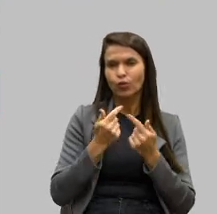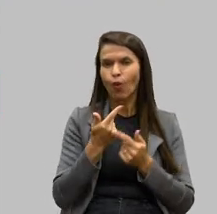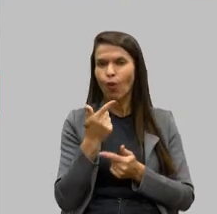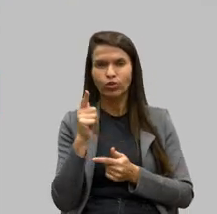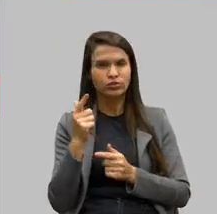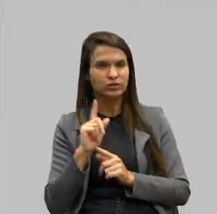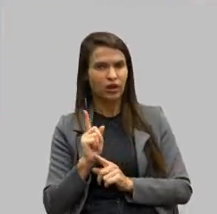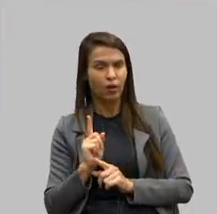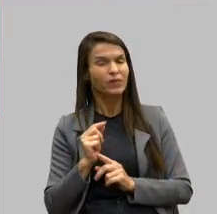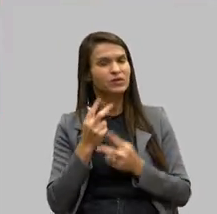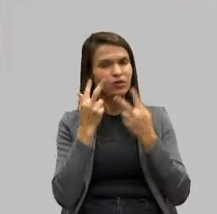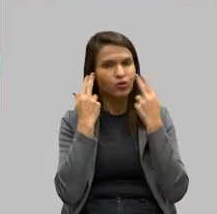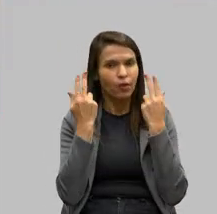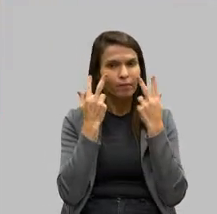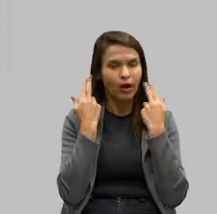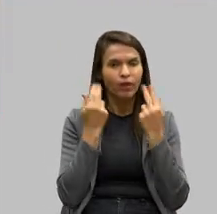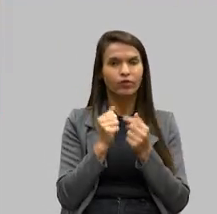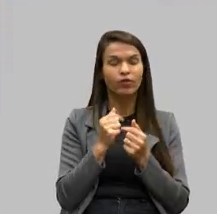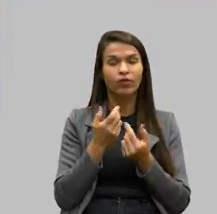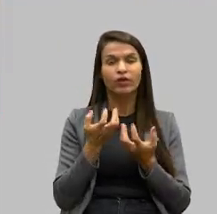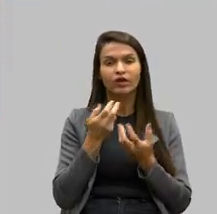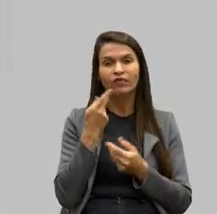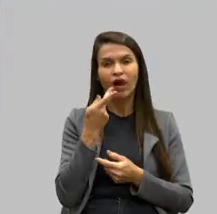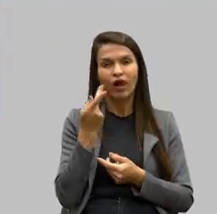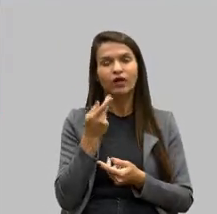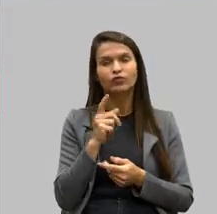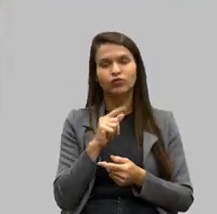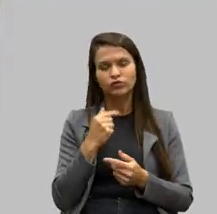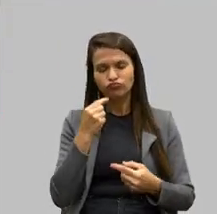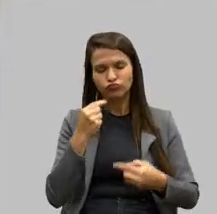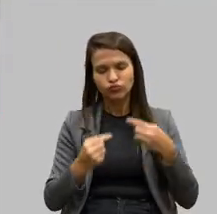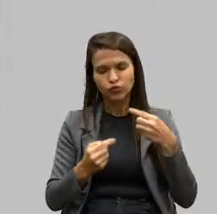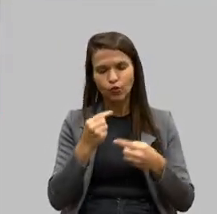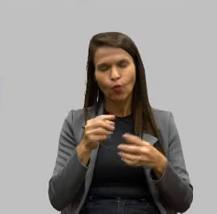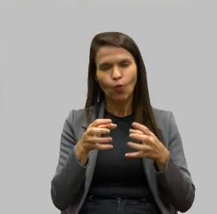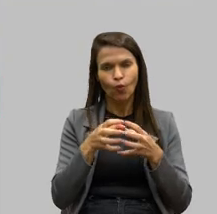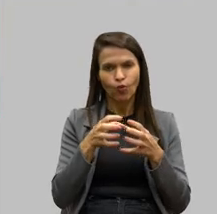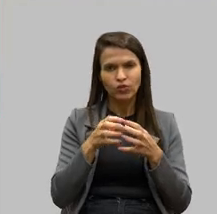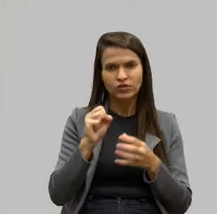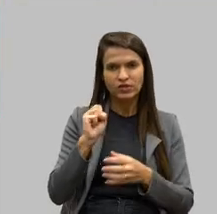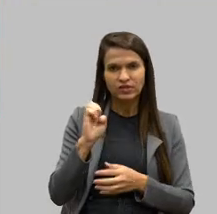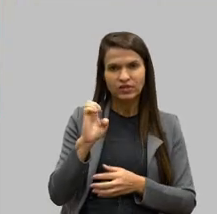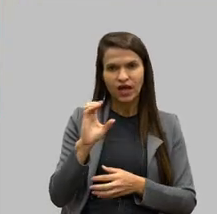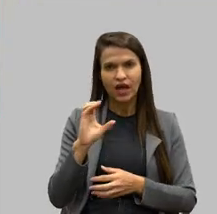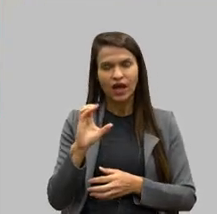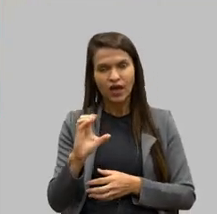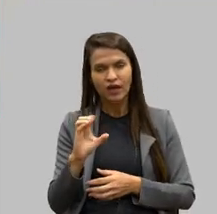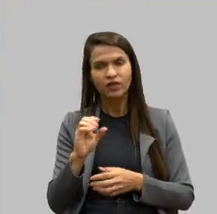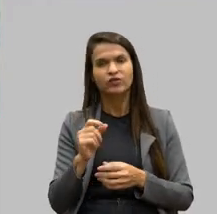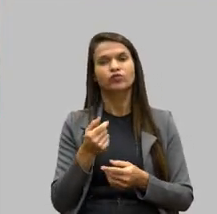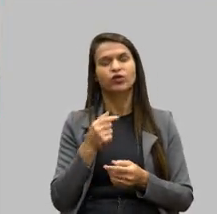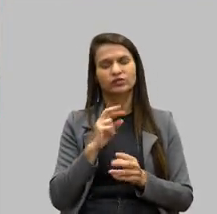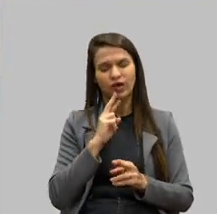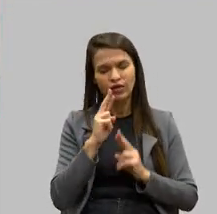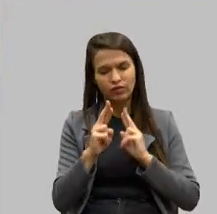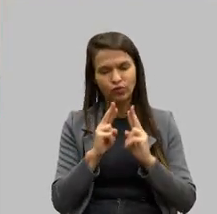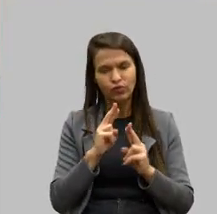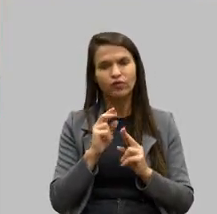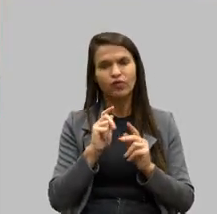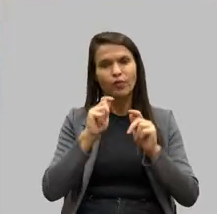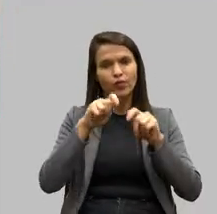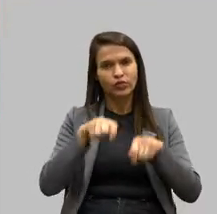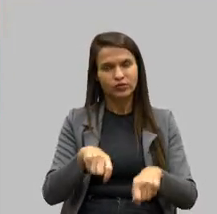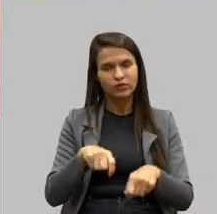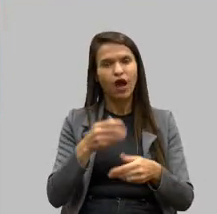normal. O que eu quero dizer é que nós estamos em constante diálogo com o grupo do SESEC, nós iremos fazer as respostas, o que for possível, sim,